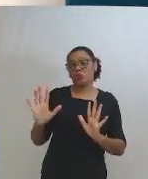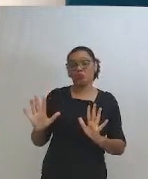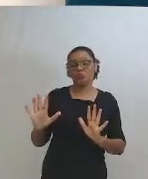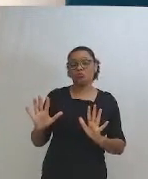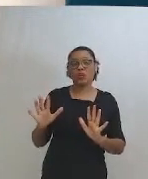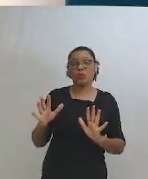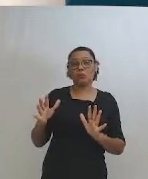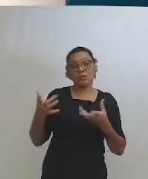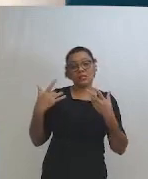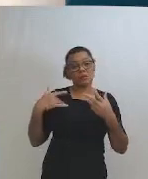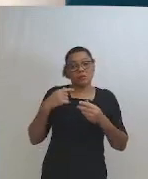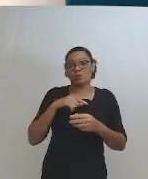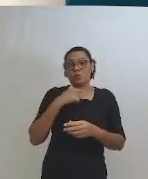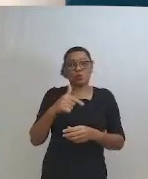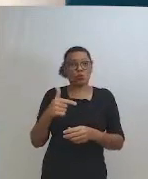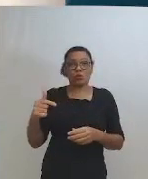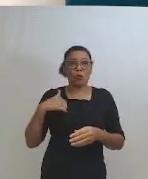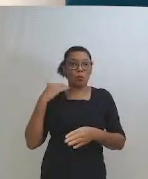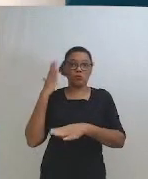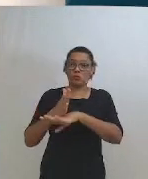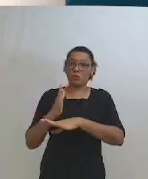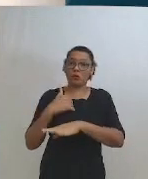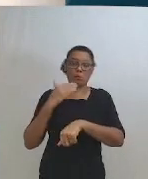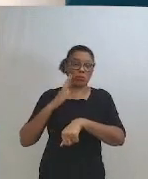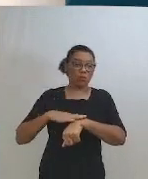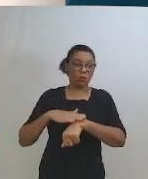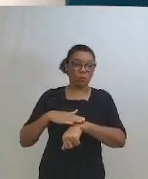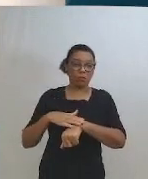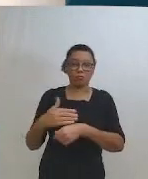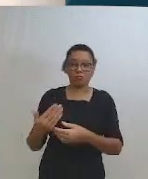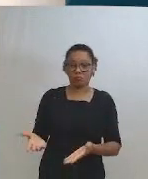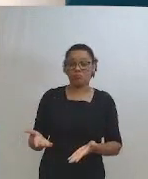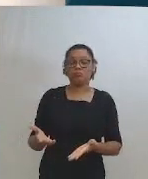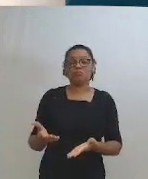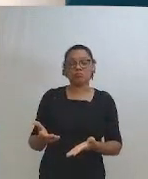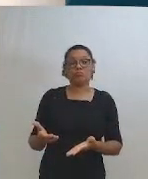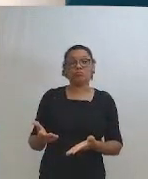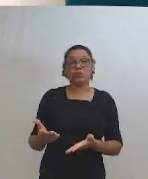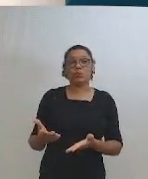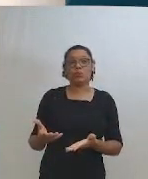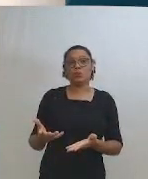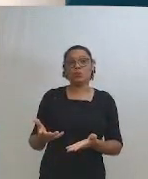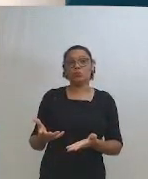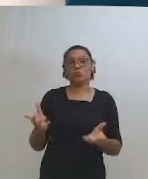ao prazo, evidente que é um feito dessa complexidade, com 9 réus,